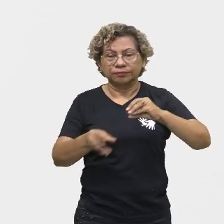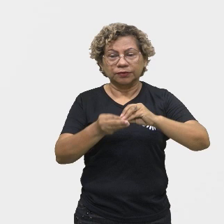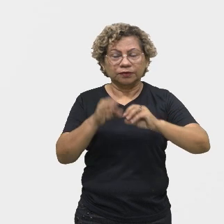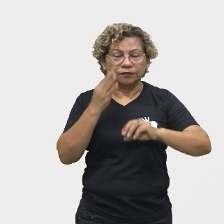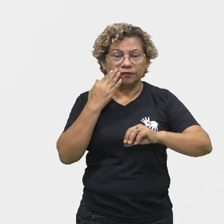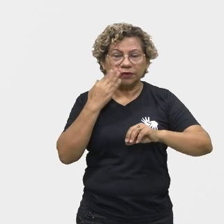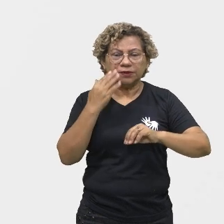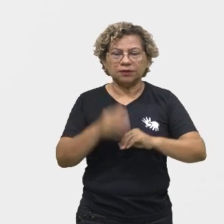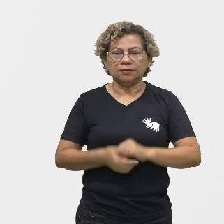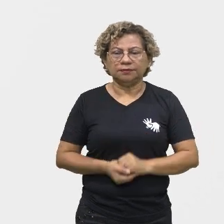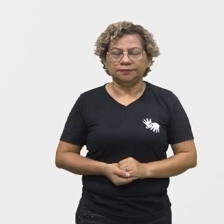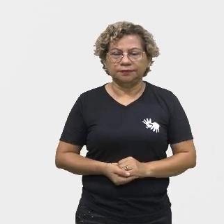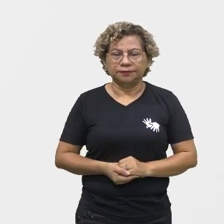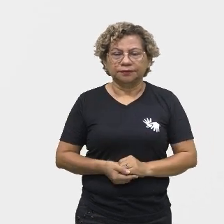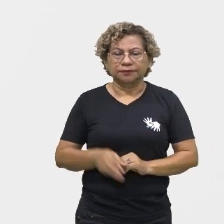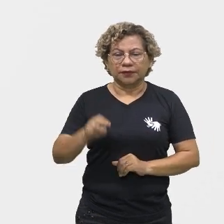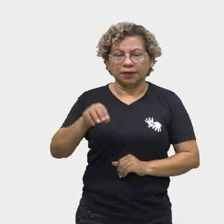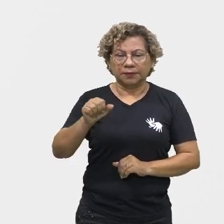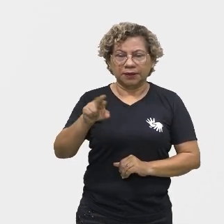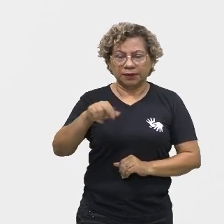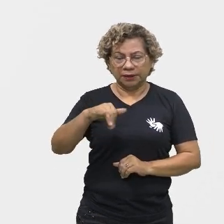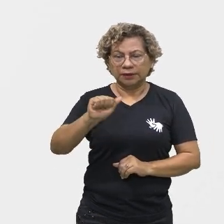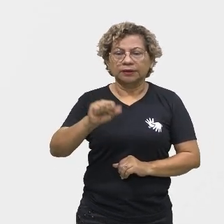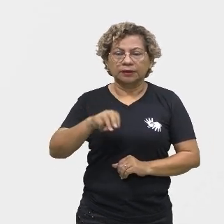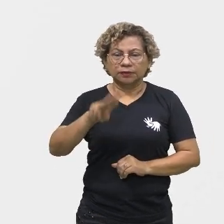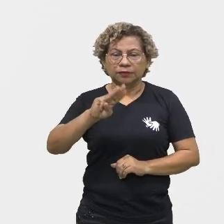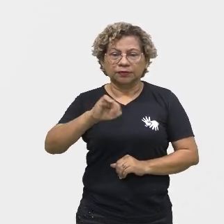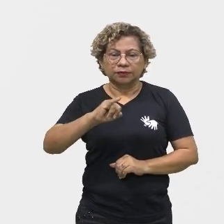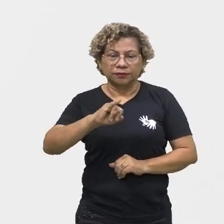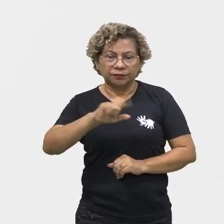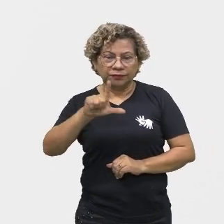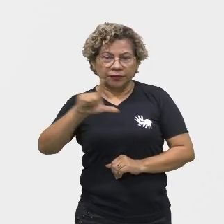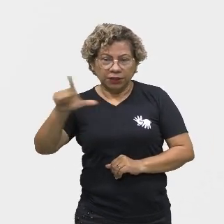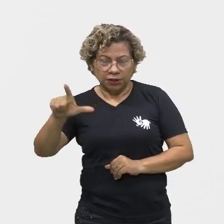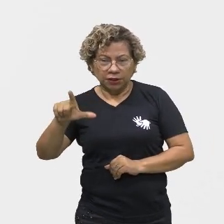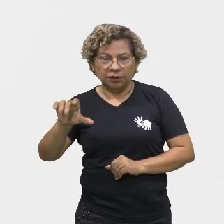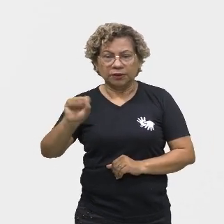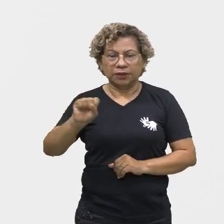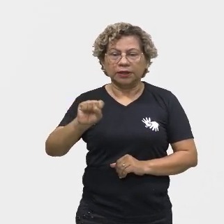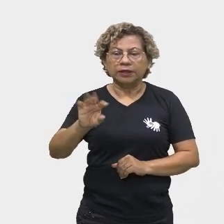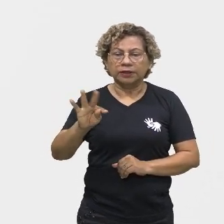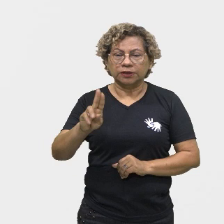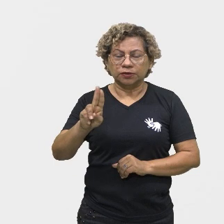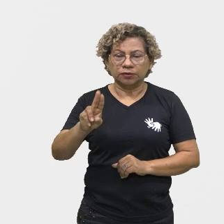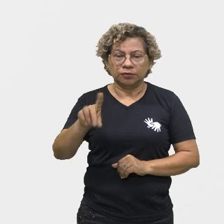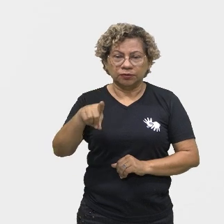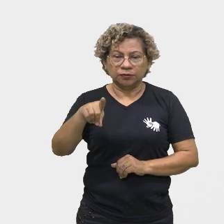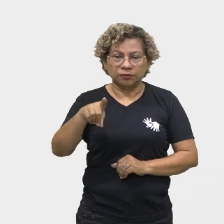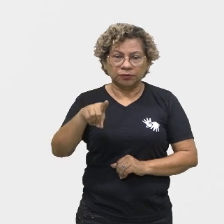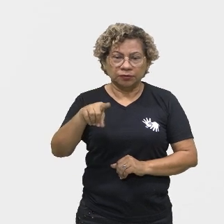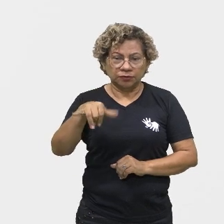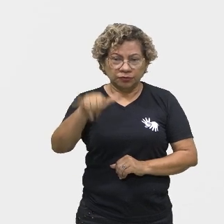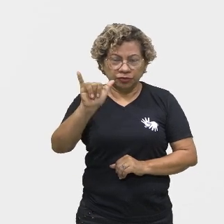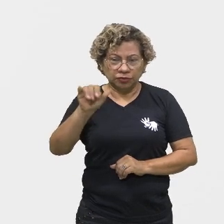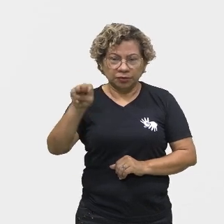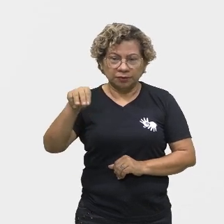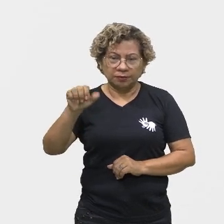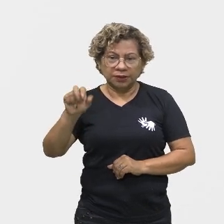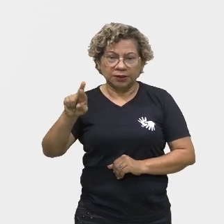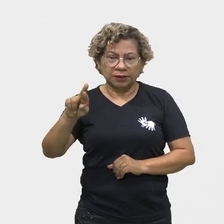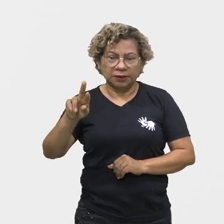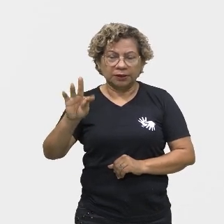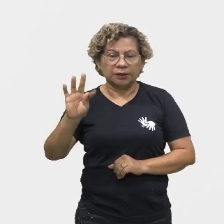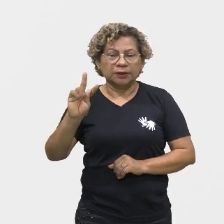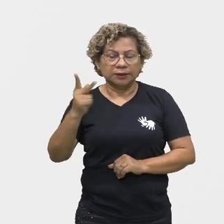só como é que fica então a frase. Maria will study math. Repare então nessa estrutura. Nós temos o sujeito, subject, aí